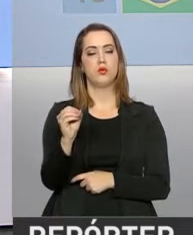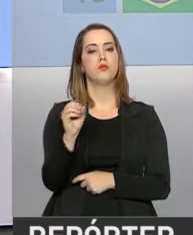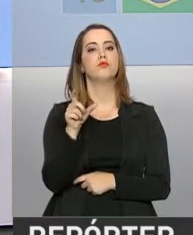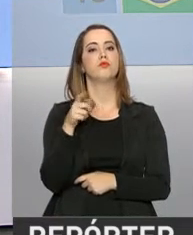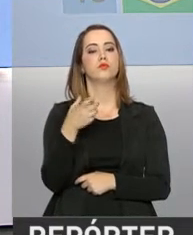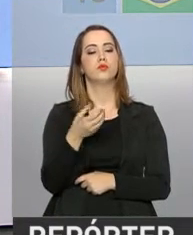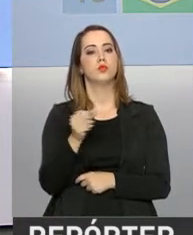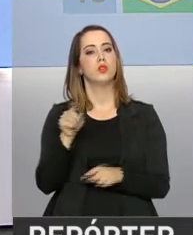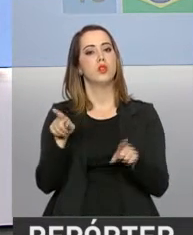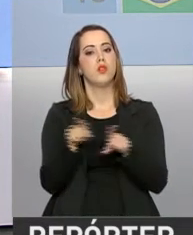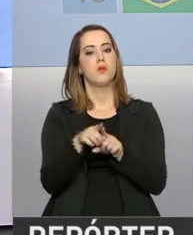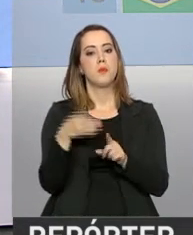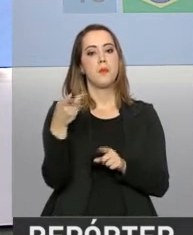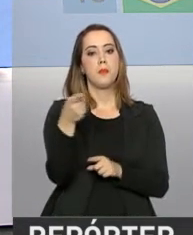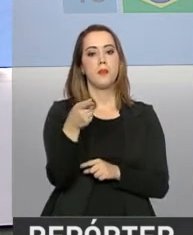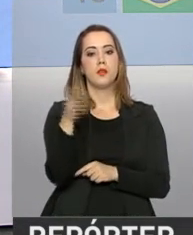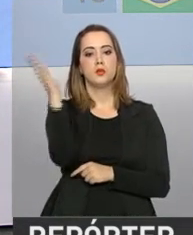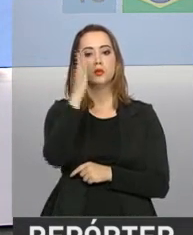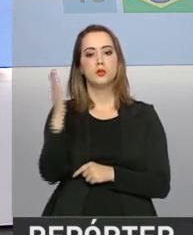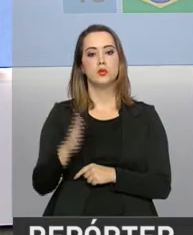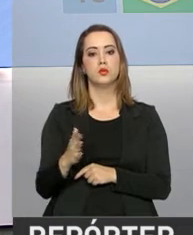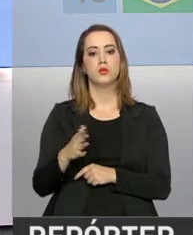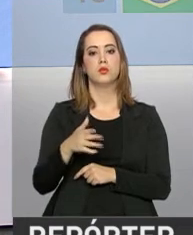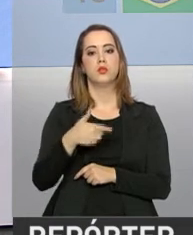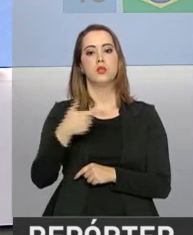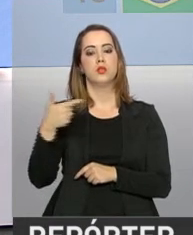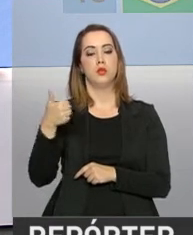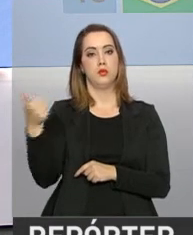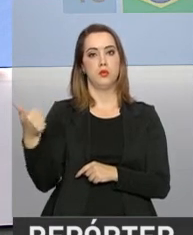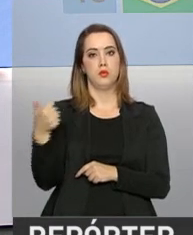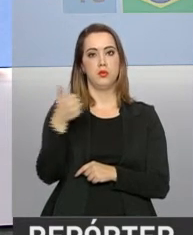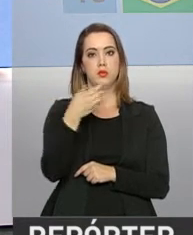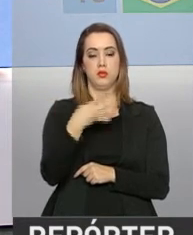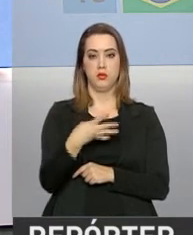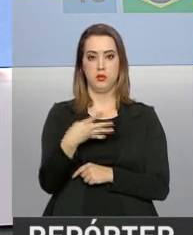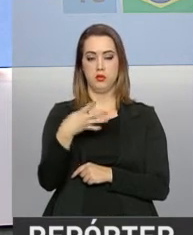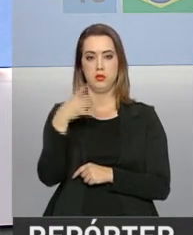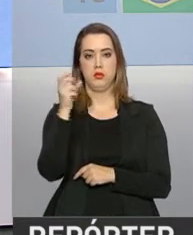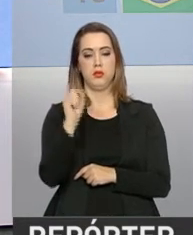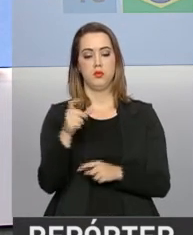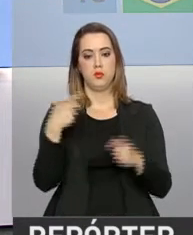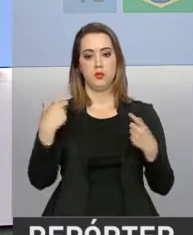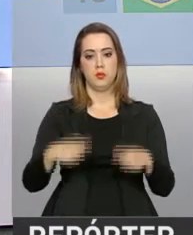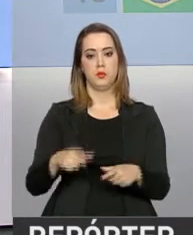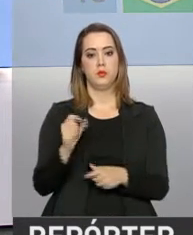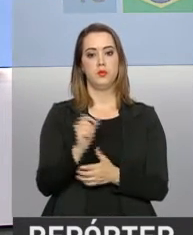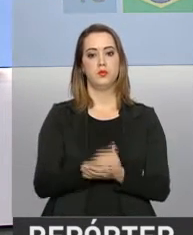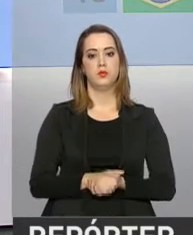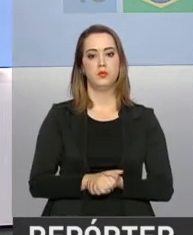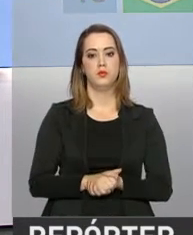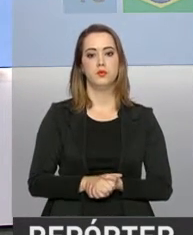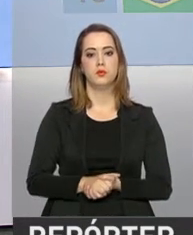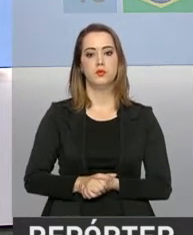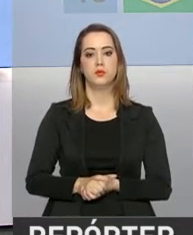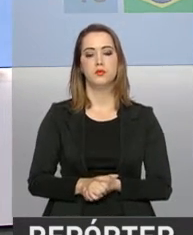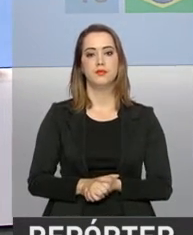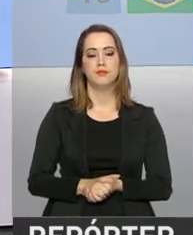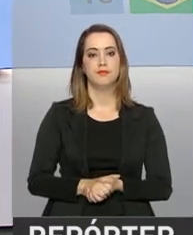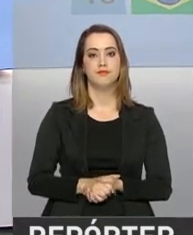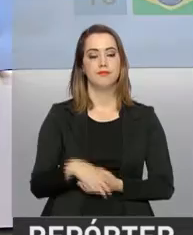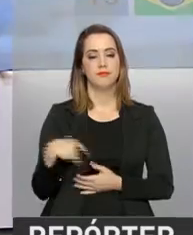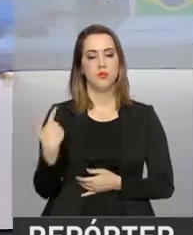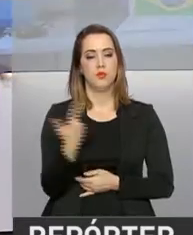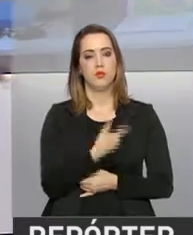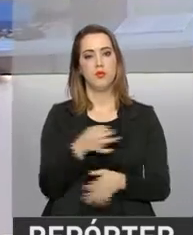na 15ª posição com 14 medalhas no total. 4 de ouro, 5 de prata e 5 de bronze. E